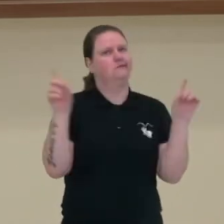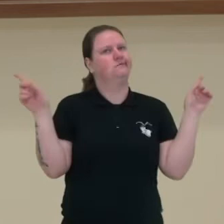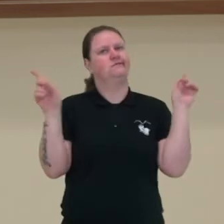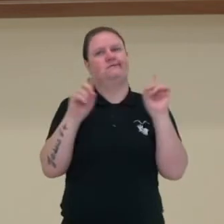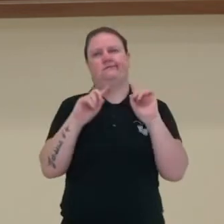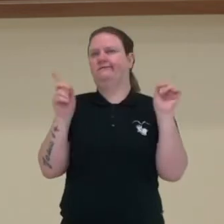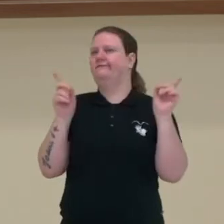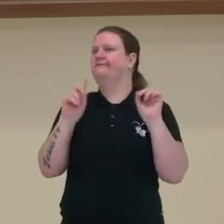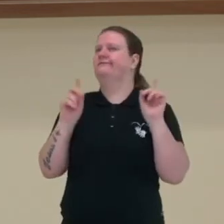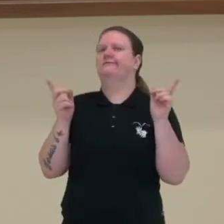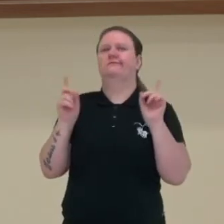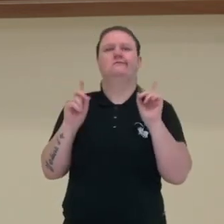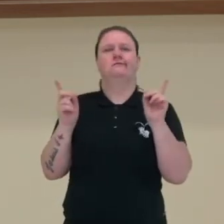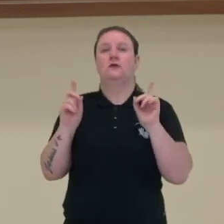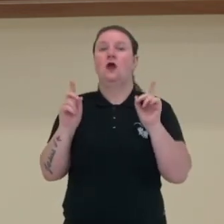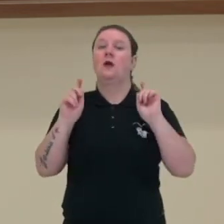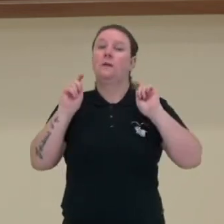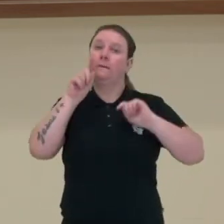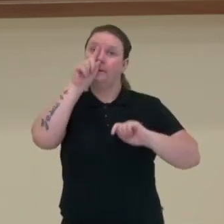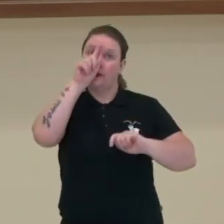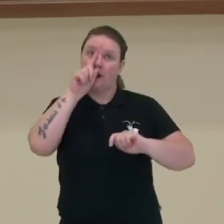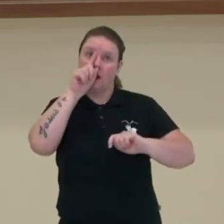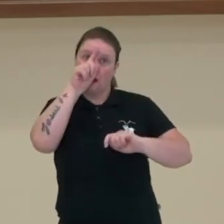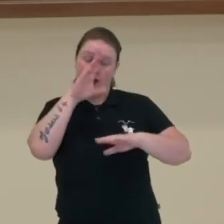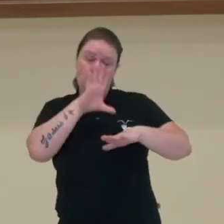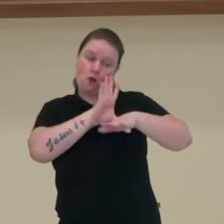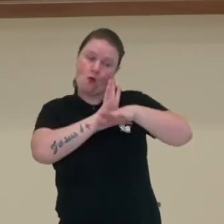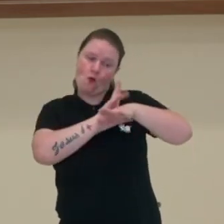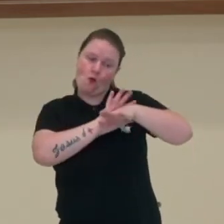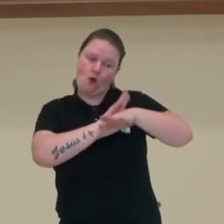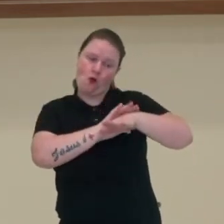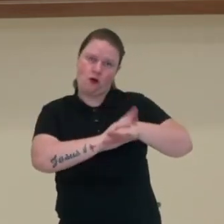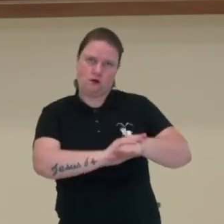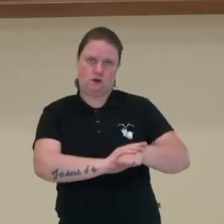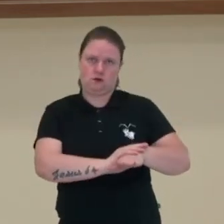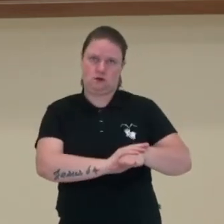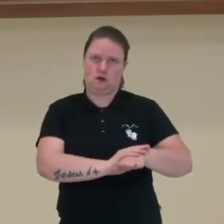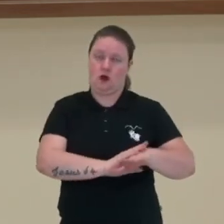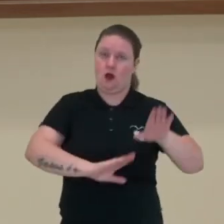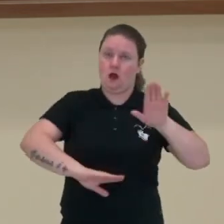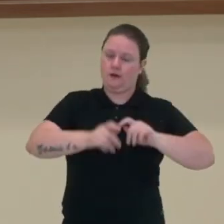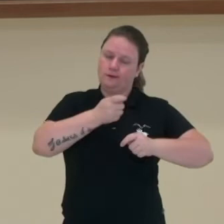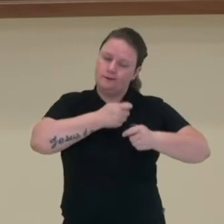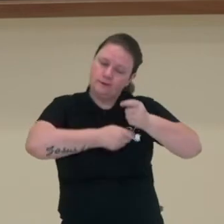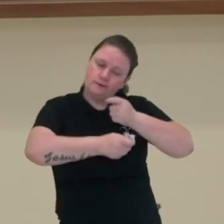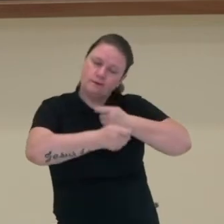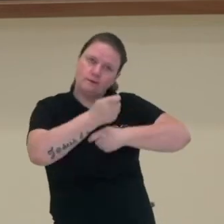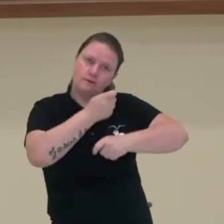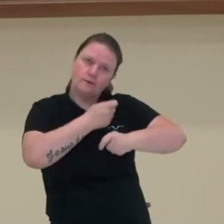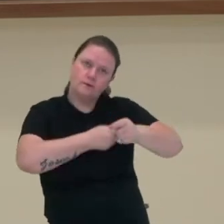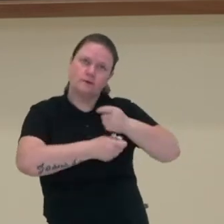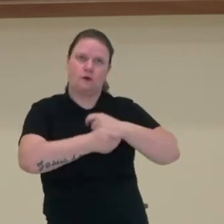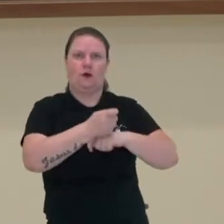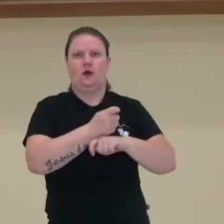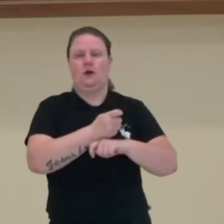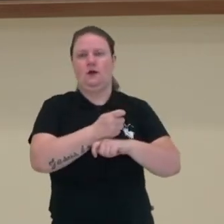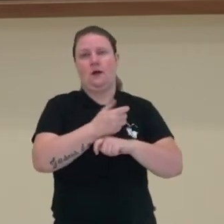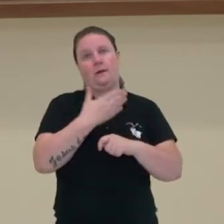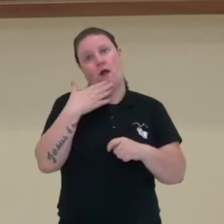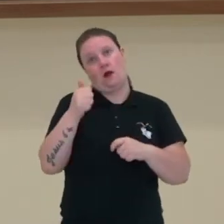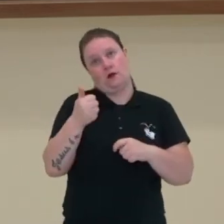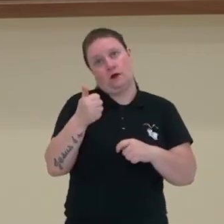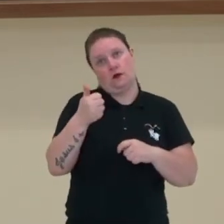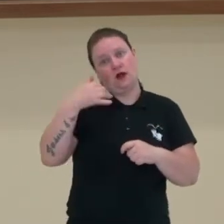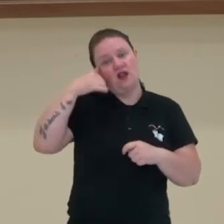trabalhar vai fazer você ficar doente. Então, a gente tem que medir. Às vezes, economizar é melhor do que se matar trabalhando.